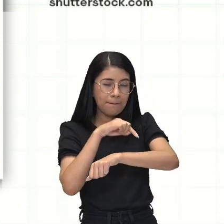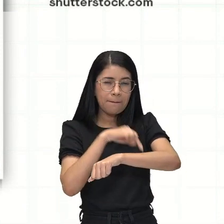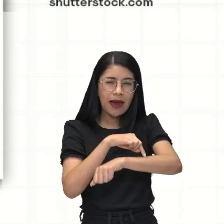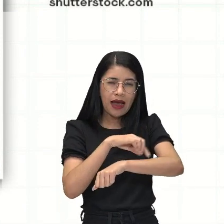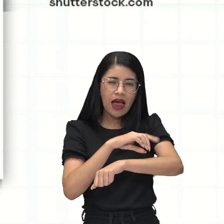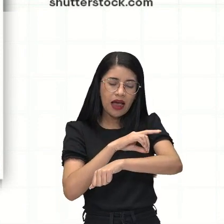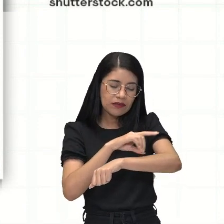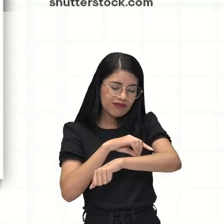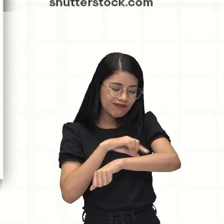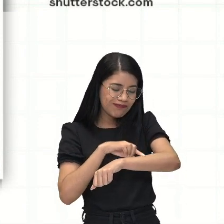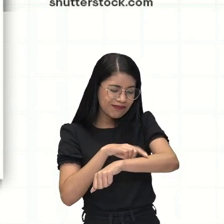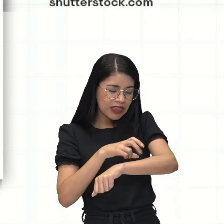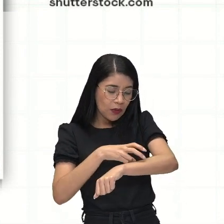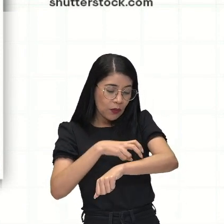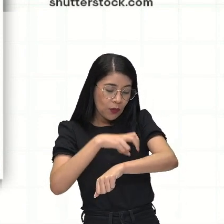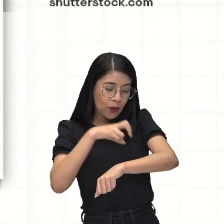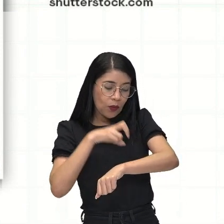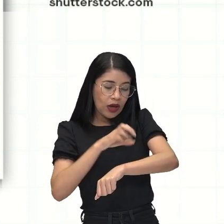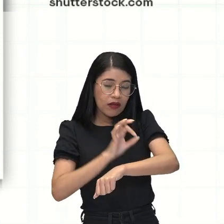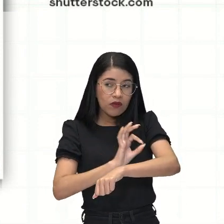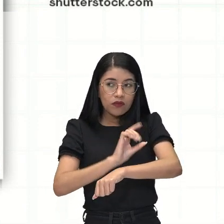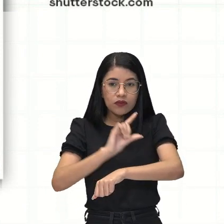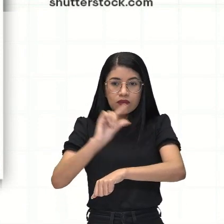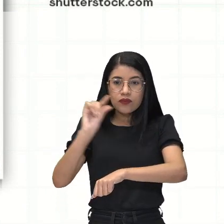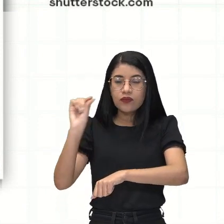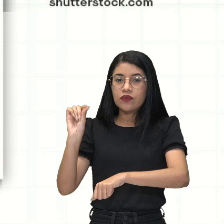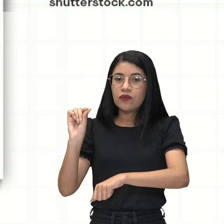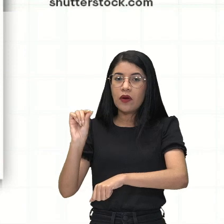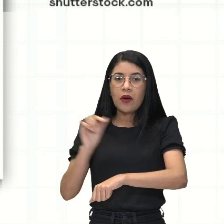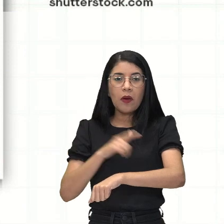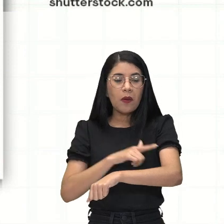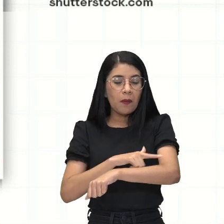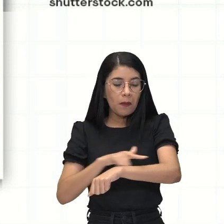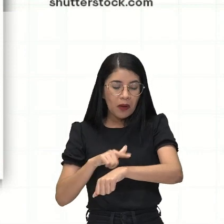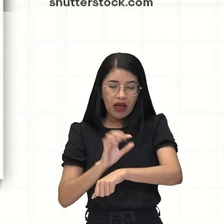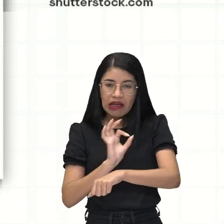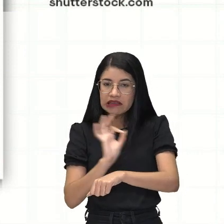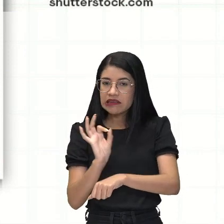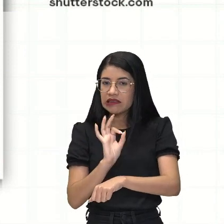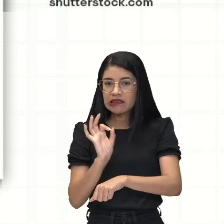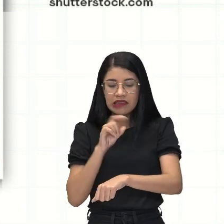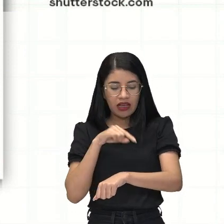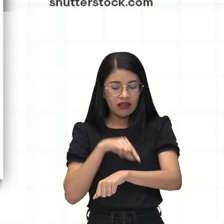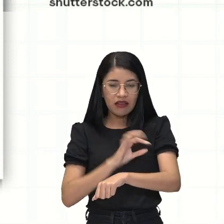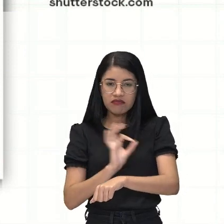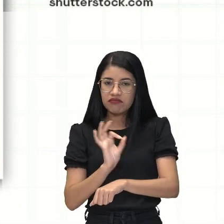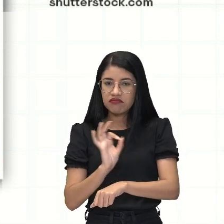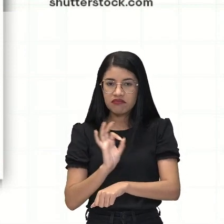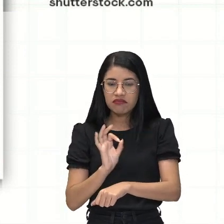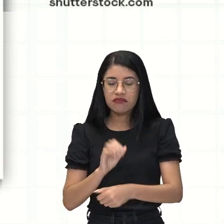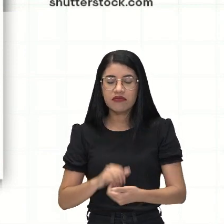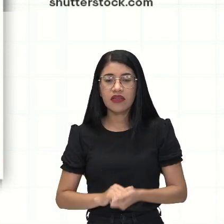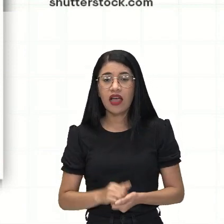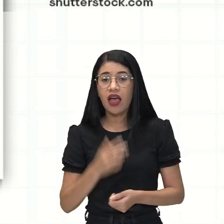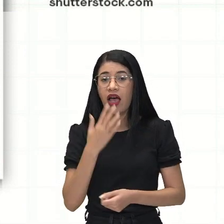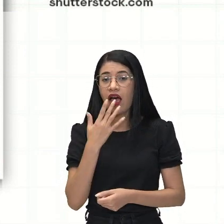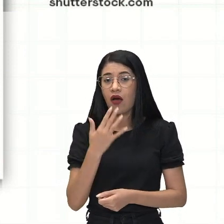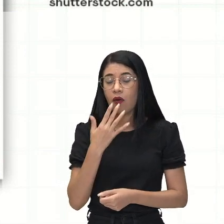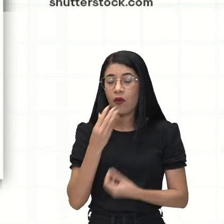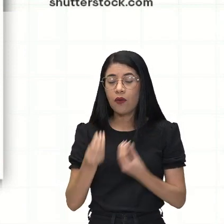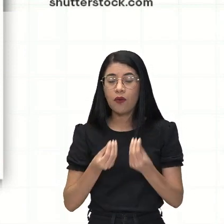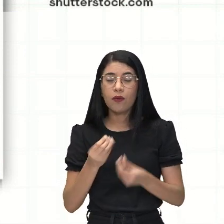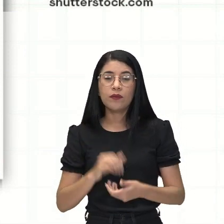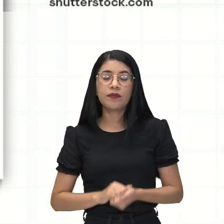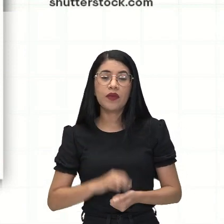dengue pica, suga o sangue e vai embora sem deixar rastros. Quanto à cor, o carapanã